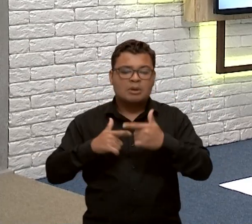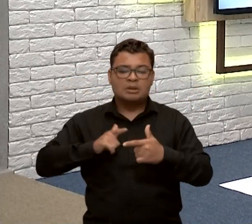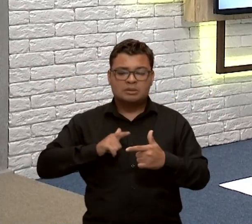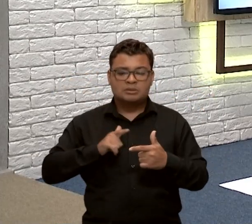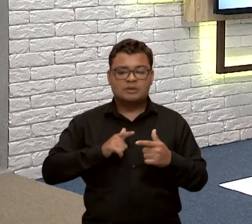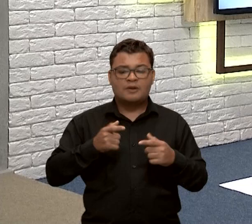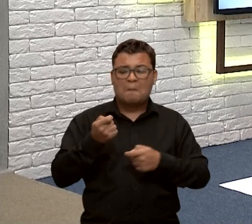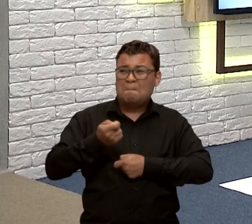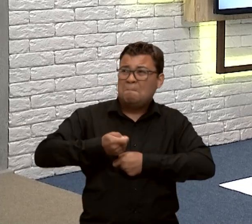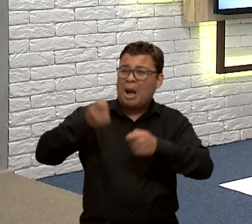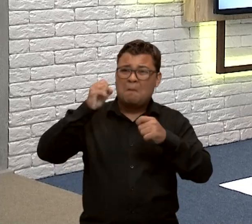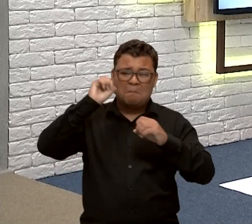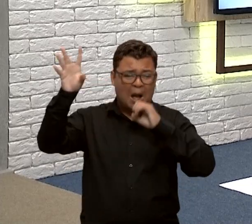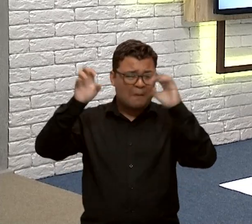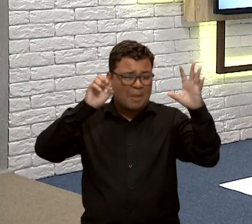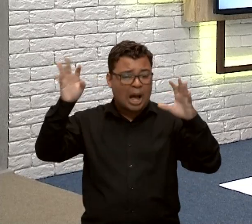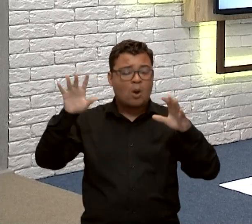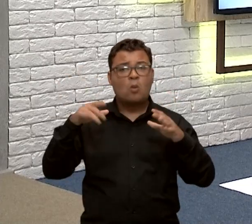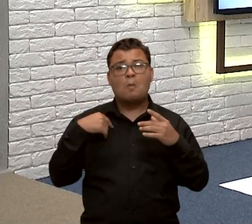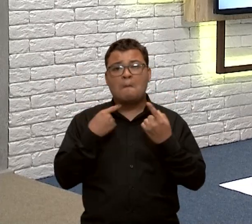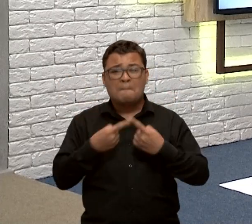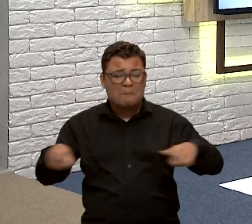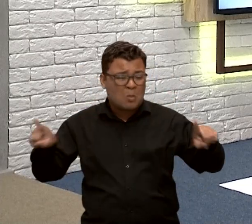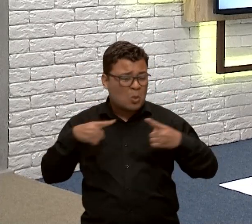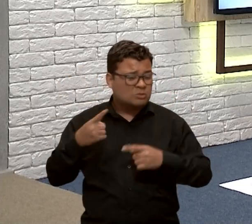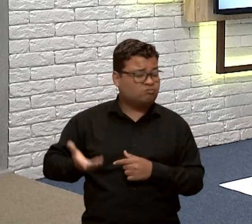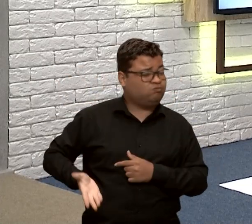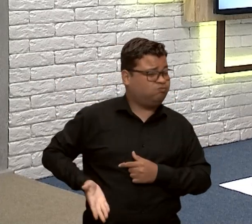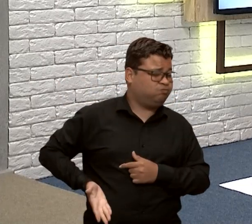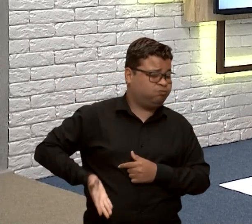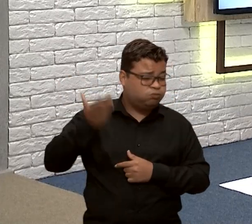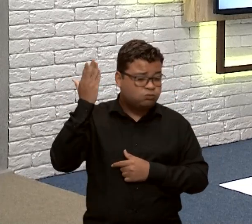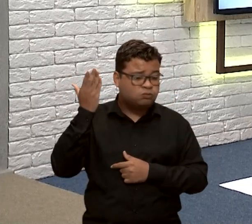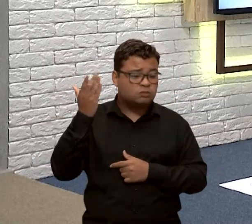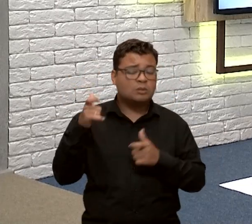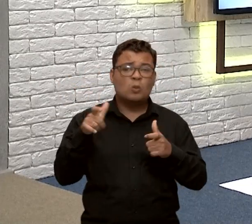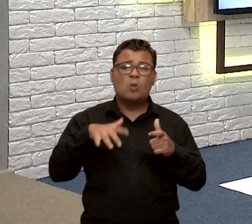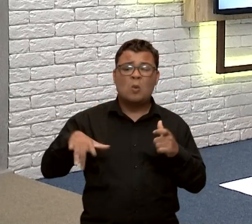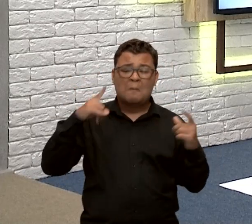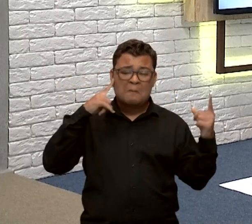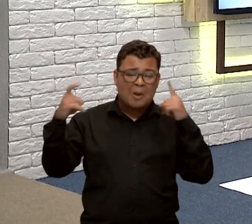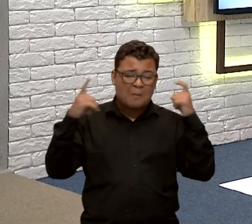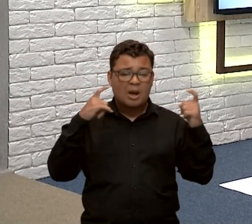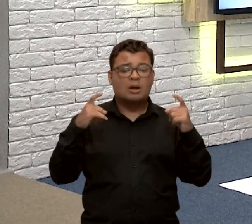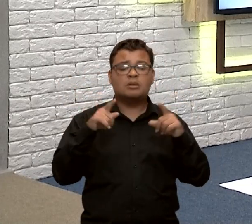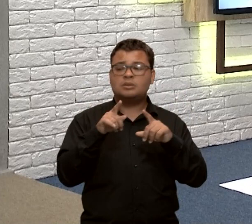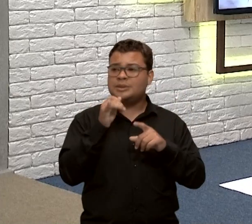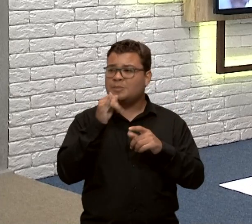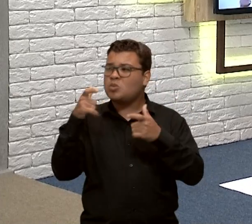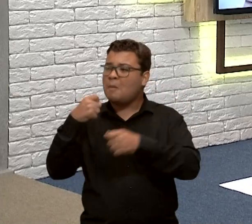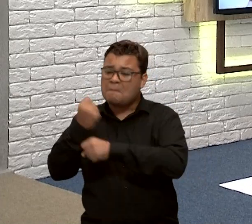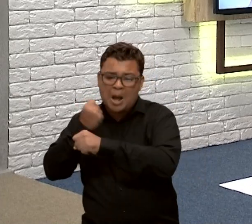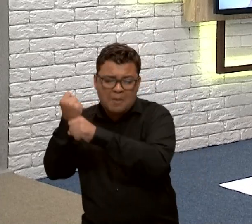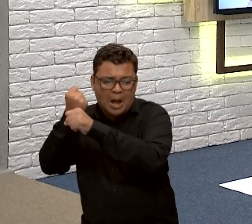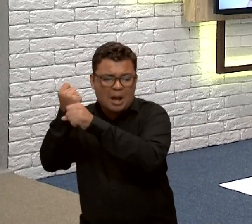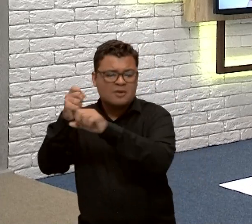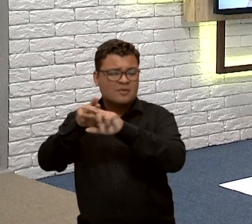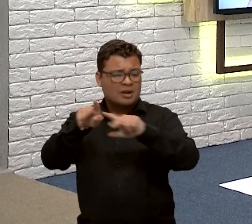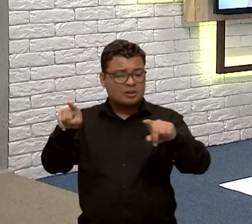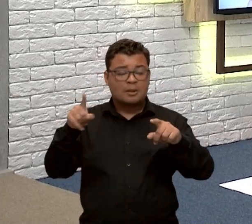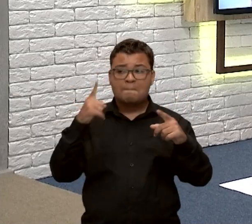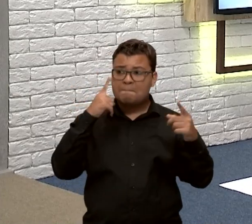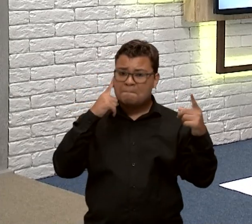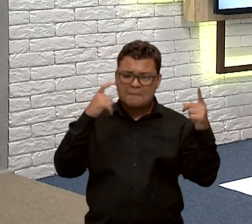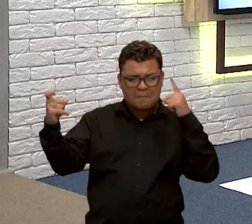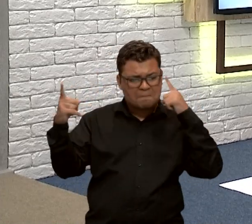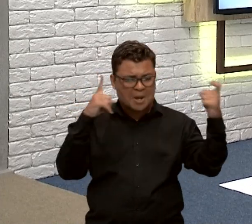esses fogos, ou com música muito alta, em ambientes, né, de barulho, como por exemplo obras. Esse barulho, se a pessoa não tomar cuidado,